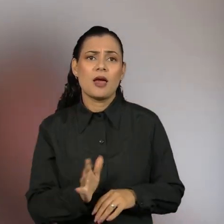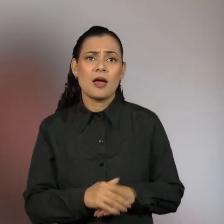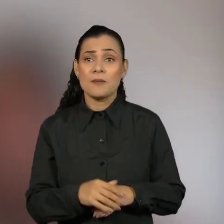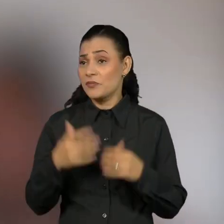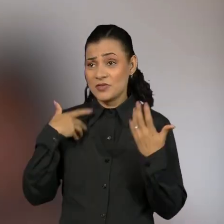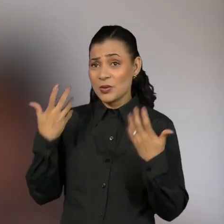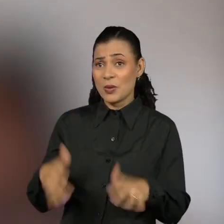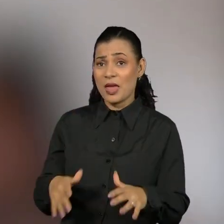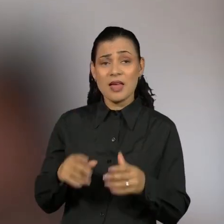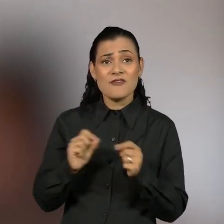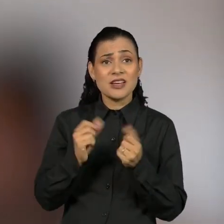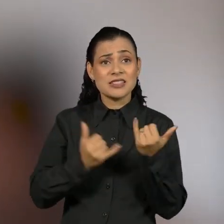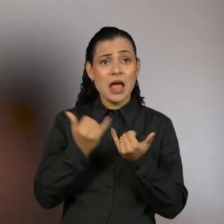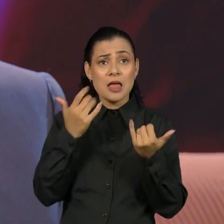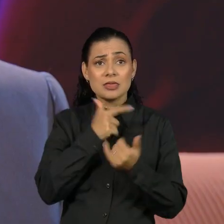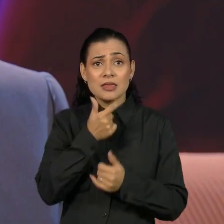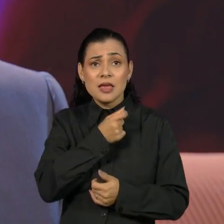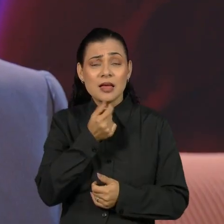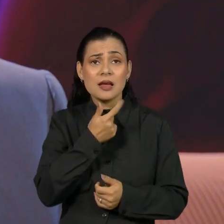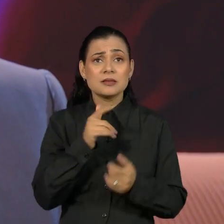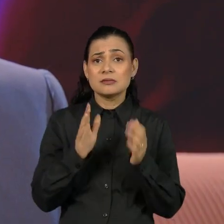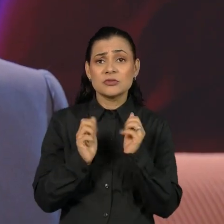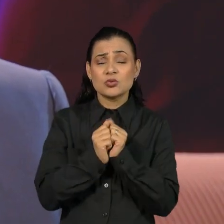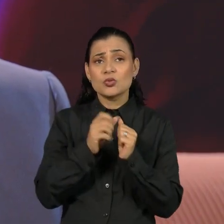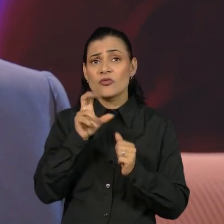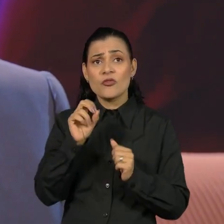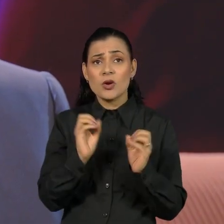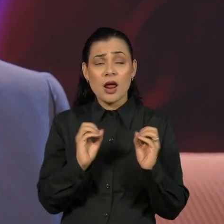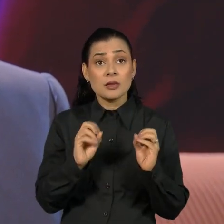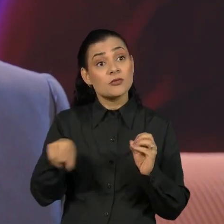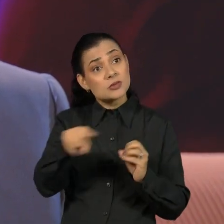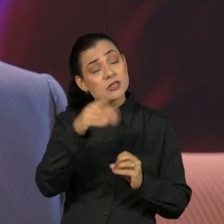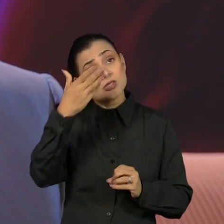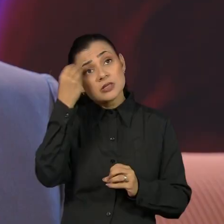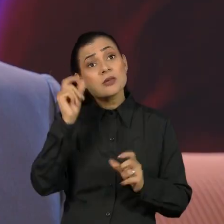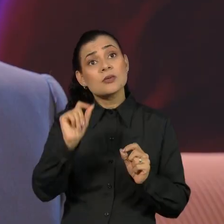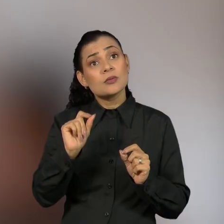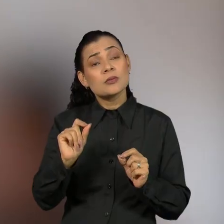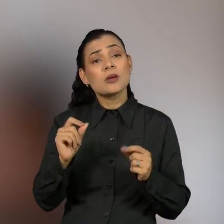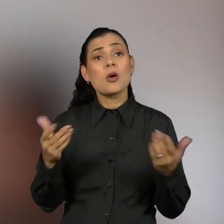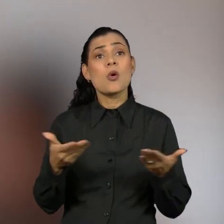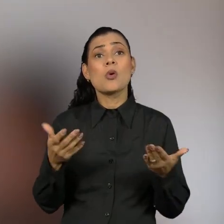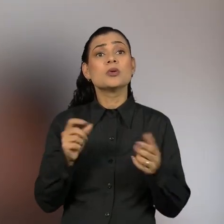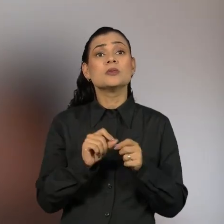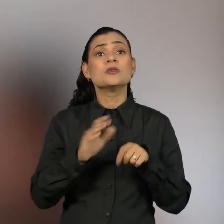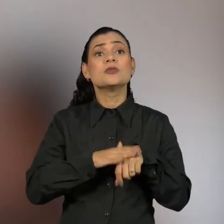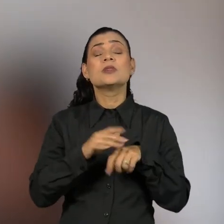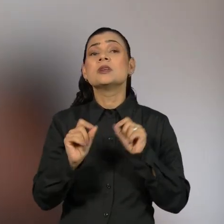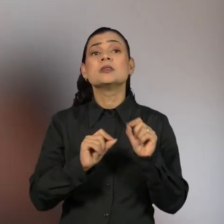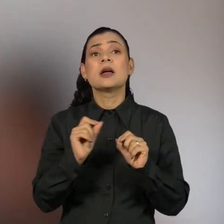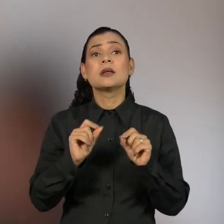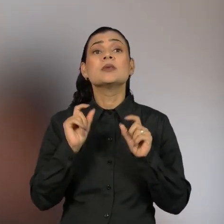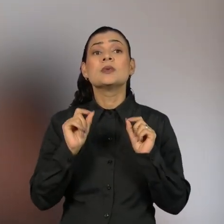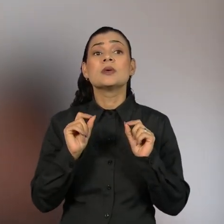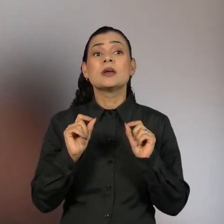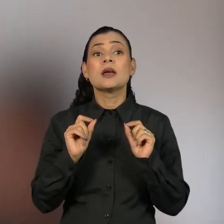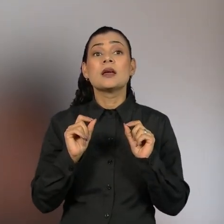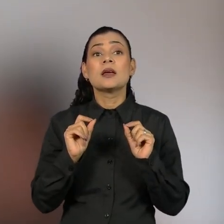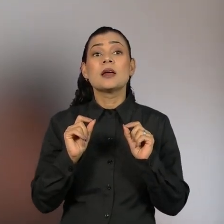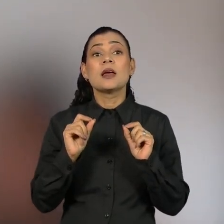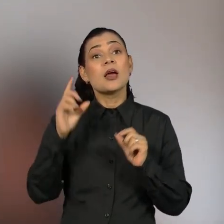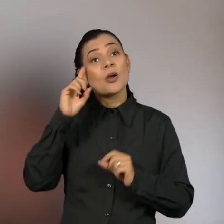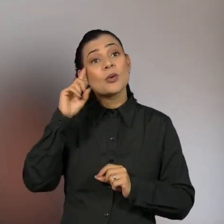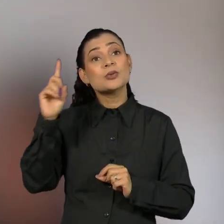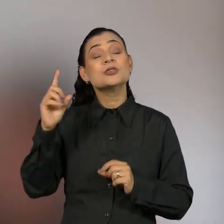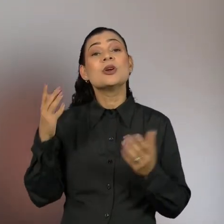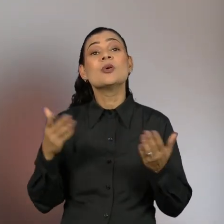Você não faz nada de divertido? Vocês esqueceram de uma coisa que vocês adoram, que ainda não fizeram hoje, dá pra ver pela cor do pé deles, que é o